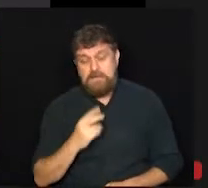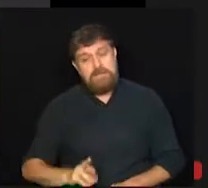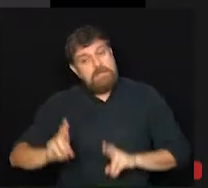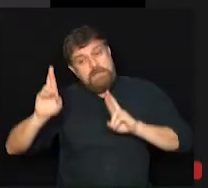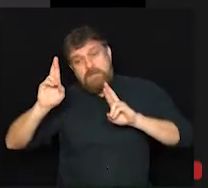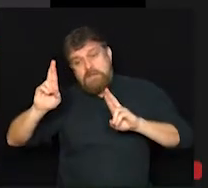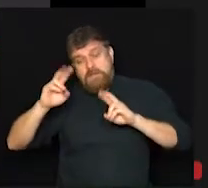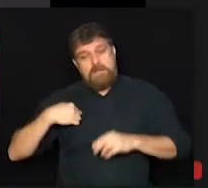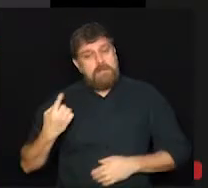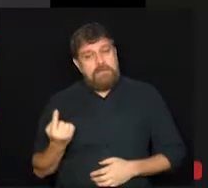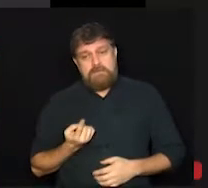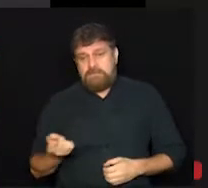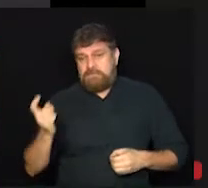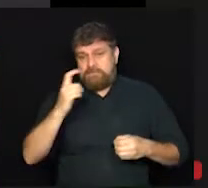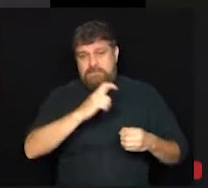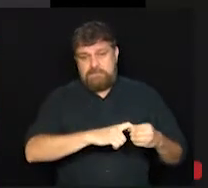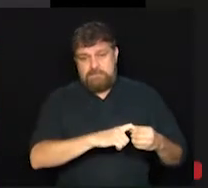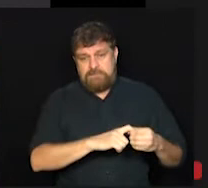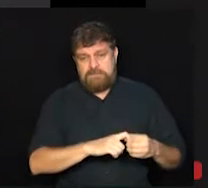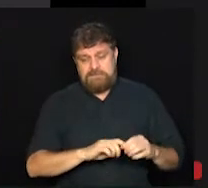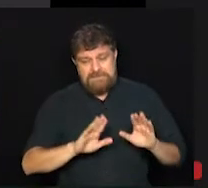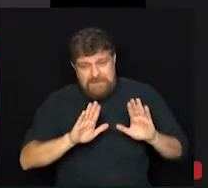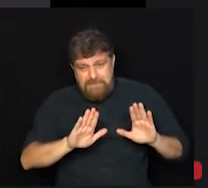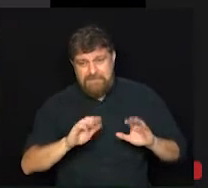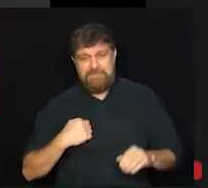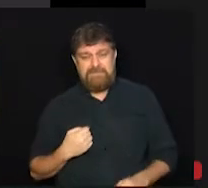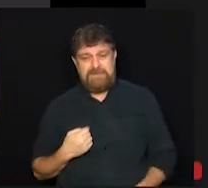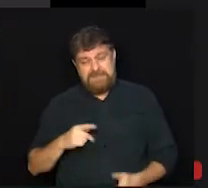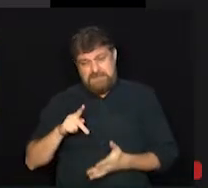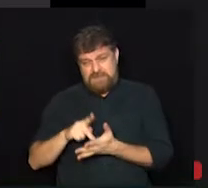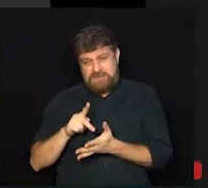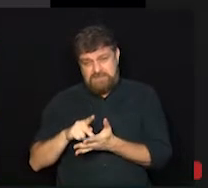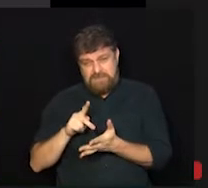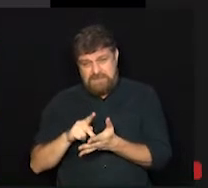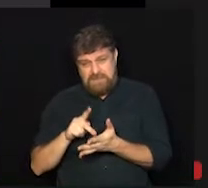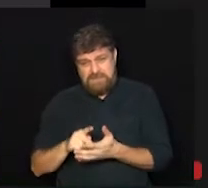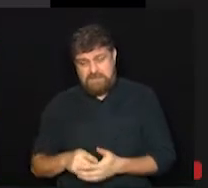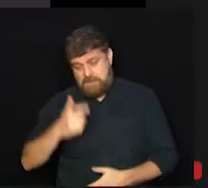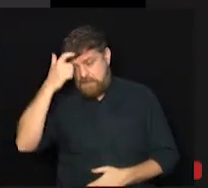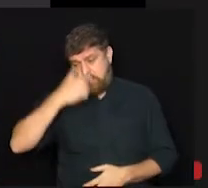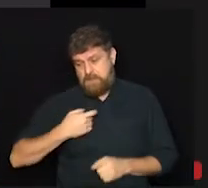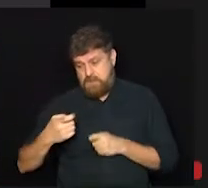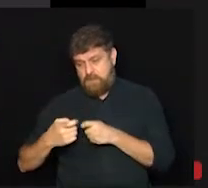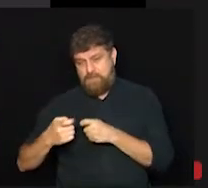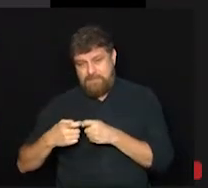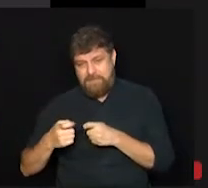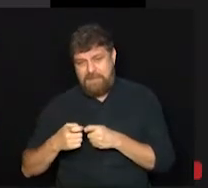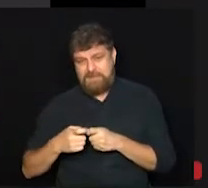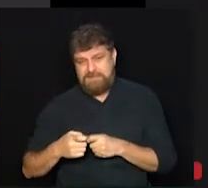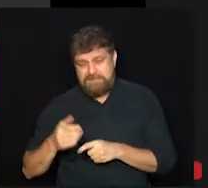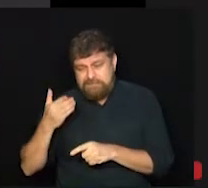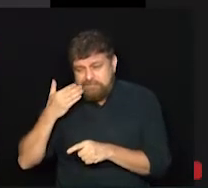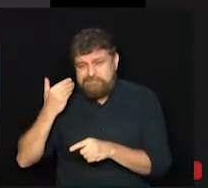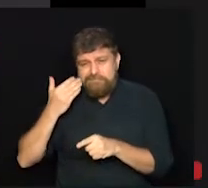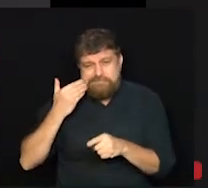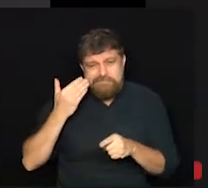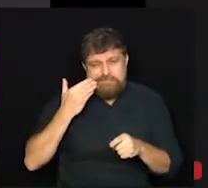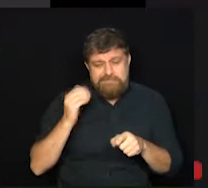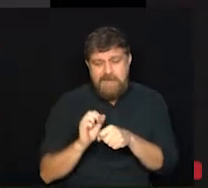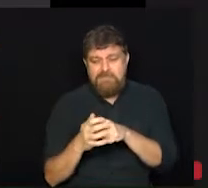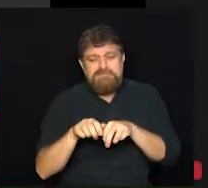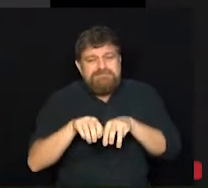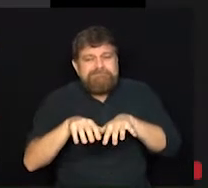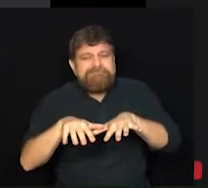gente não volte, não retome, mas, sinceramente, como médica e vendo o comportamento da